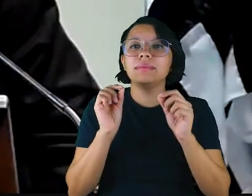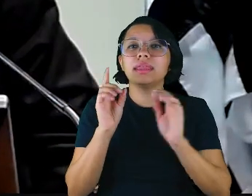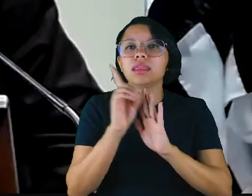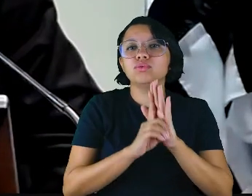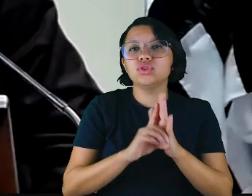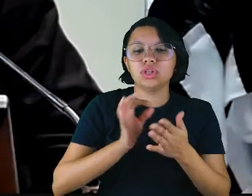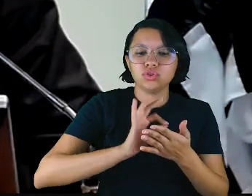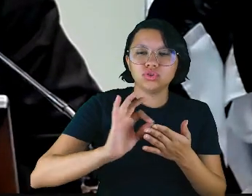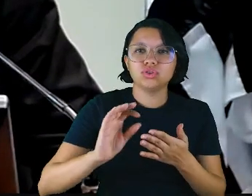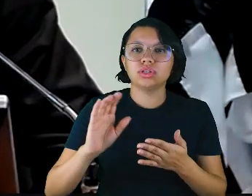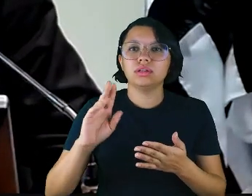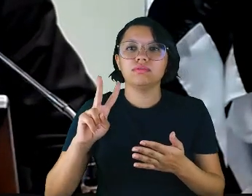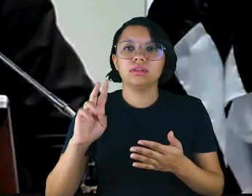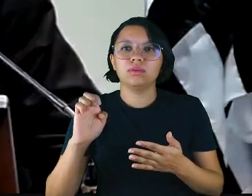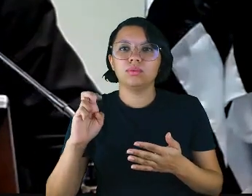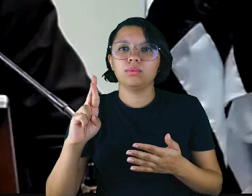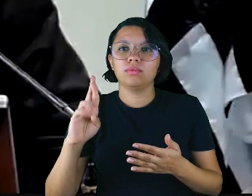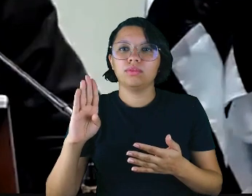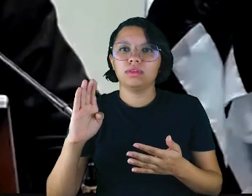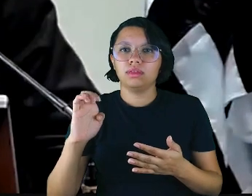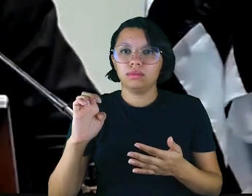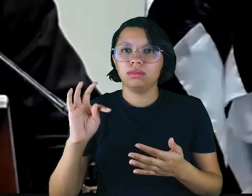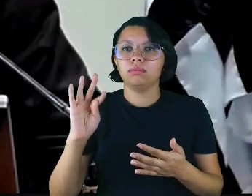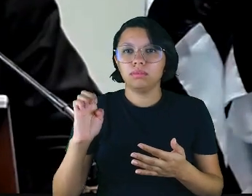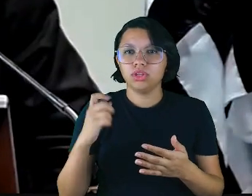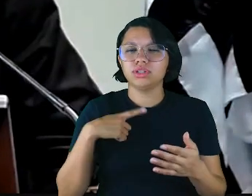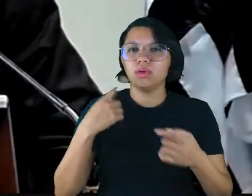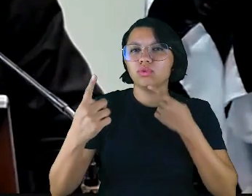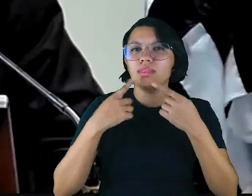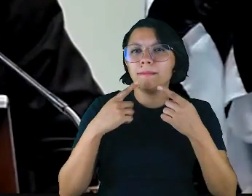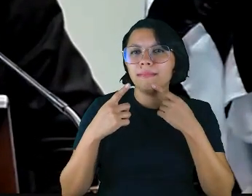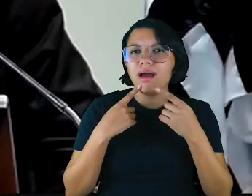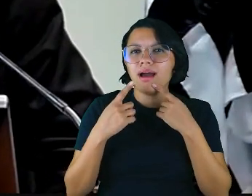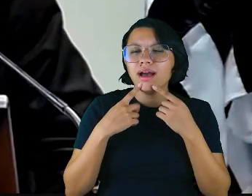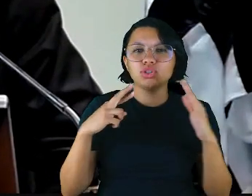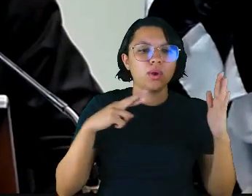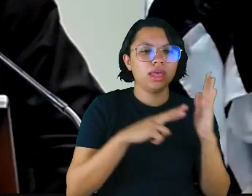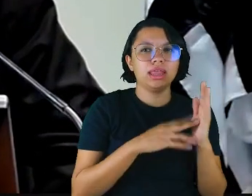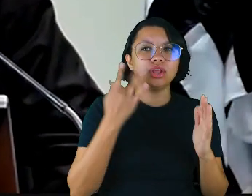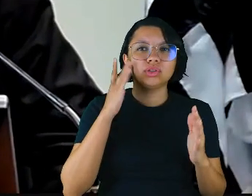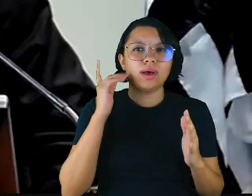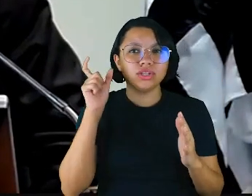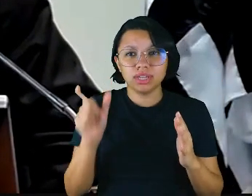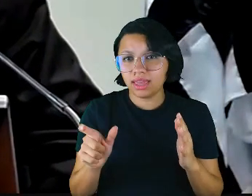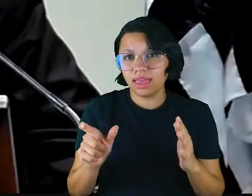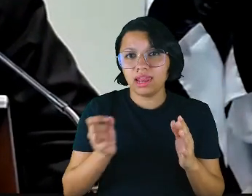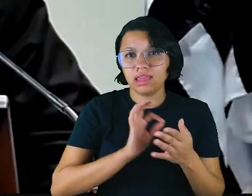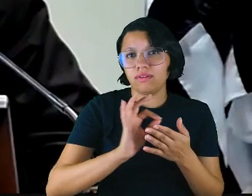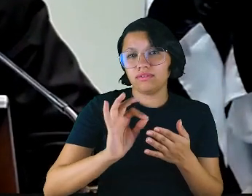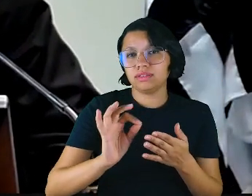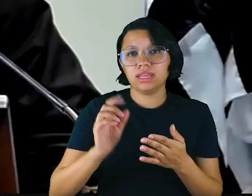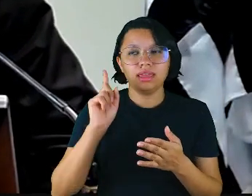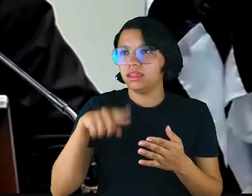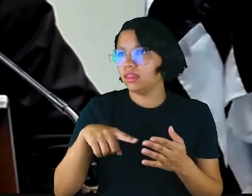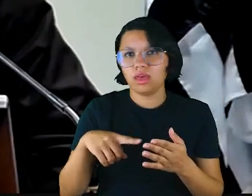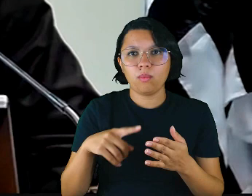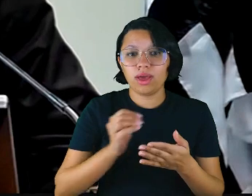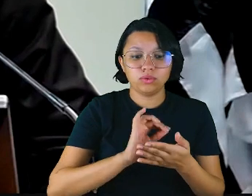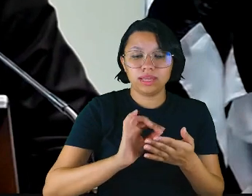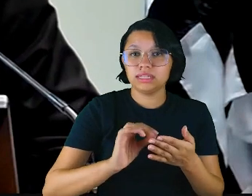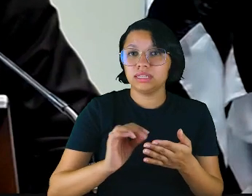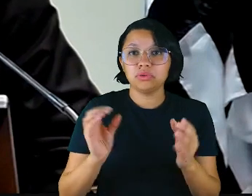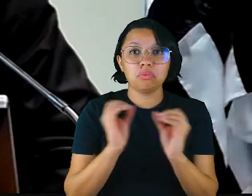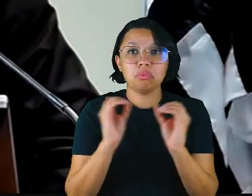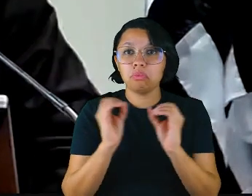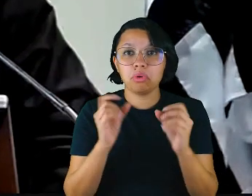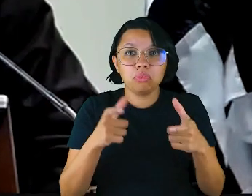quem tem o direito de redigir o verbete. Há um debate no Supremo que o relator acha que é ele que vai redigir o verbete. Não é isso, não está